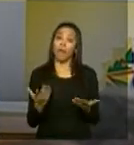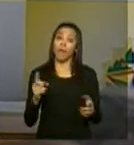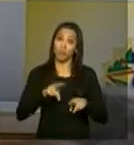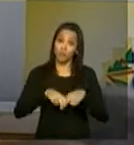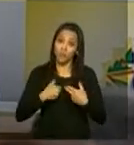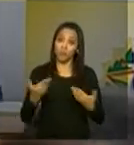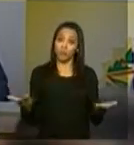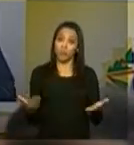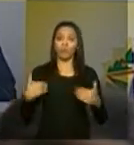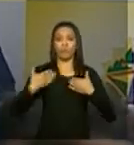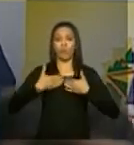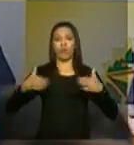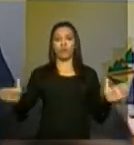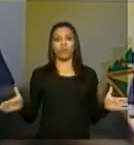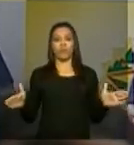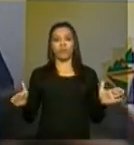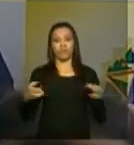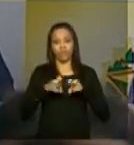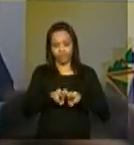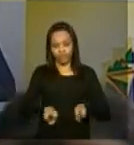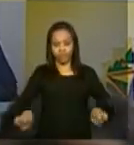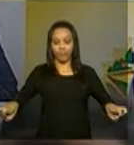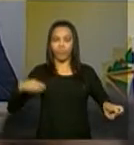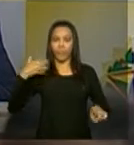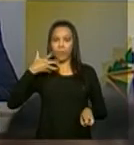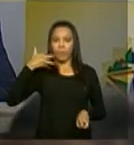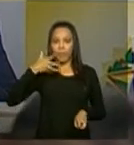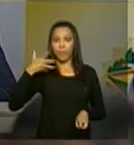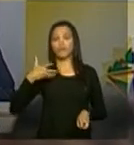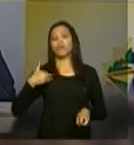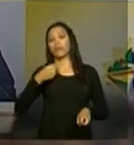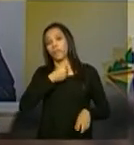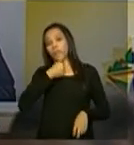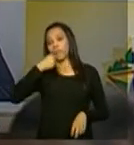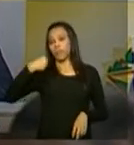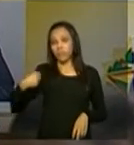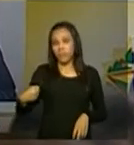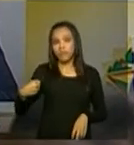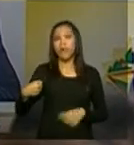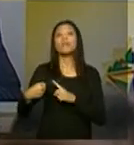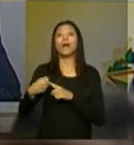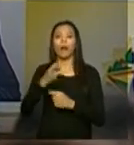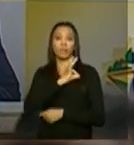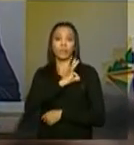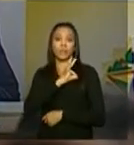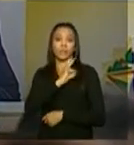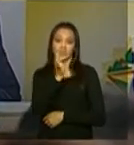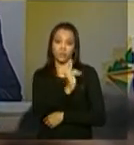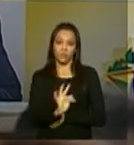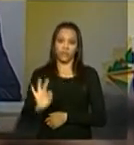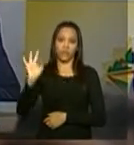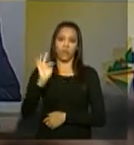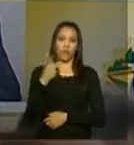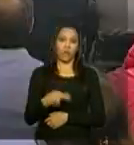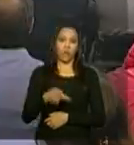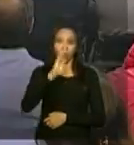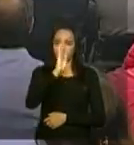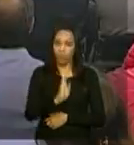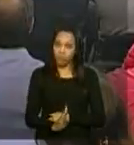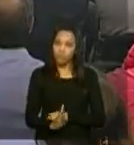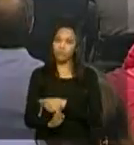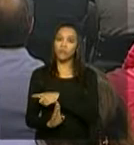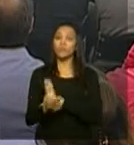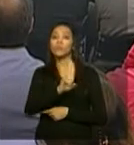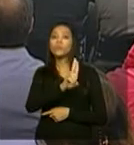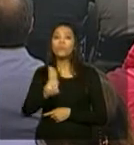e quero imediatamente passar a palavra a polícia federal brasileira na pessoa do